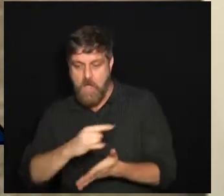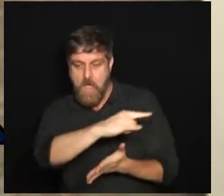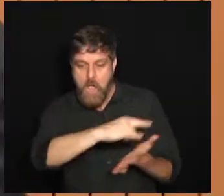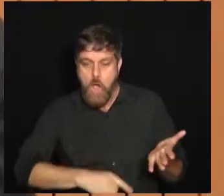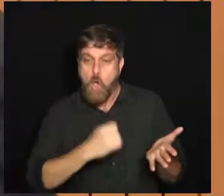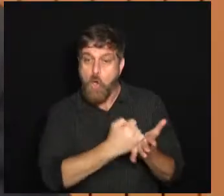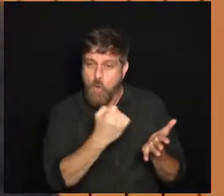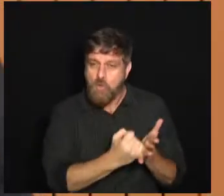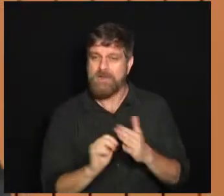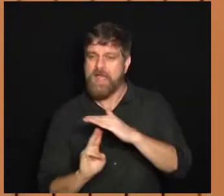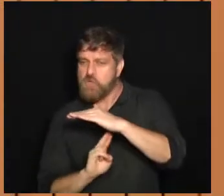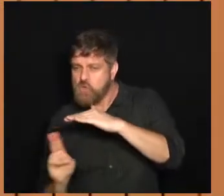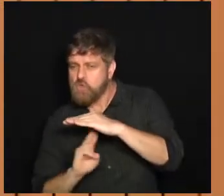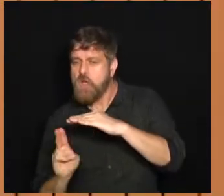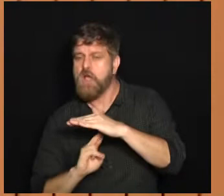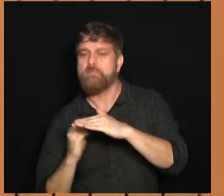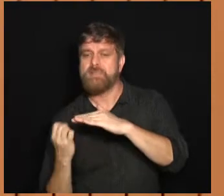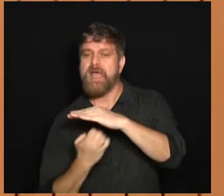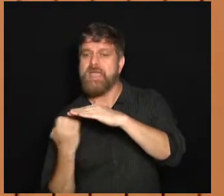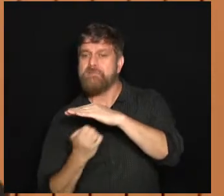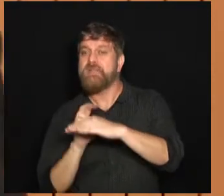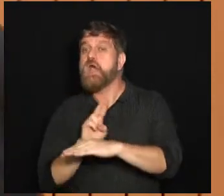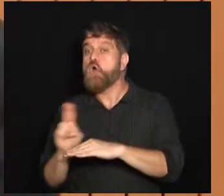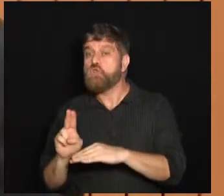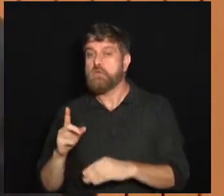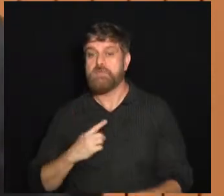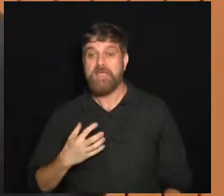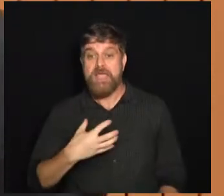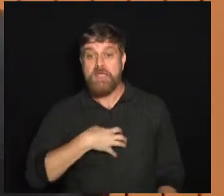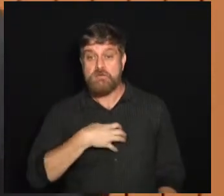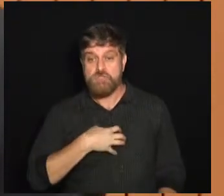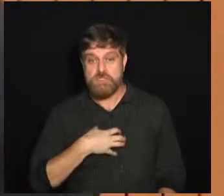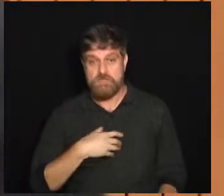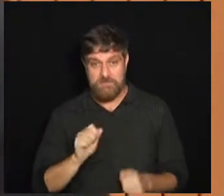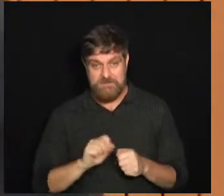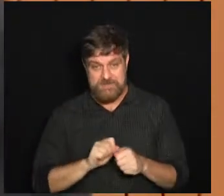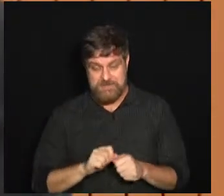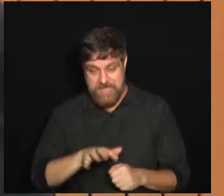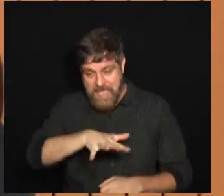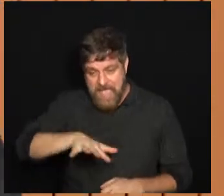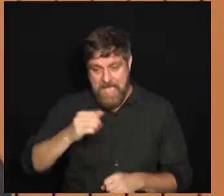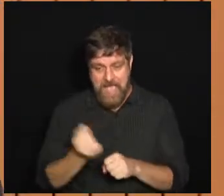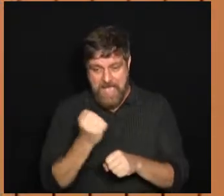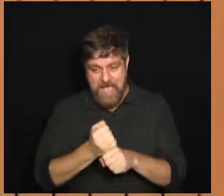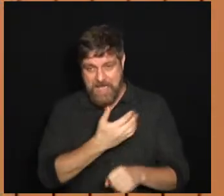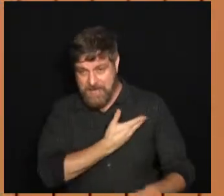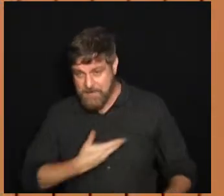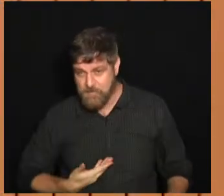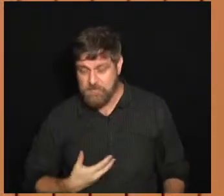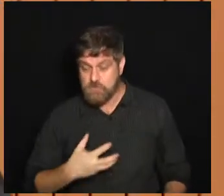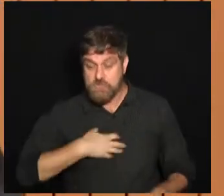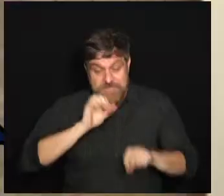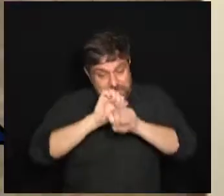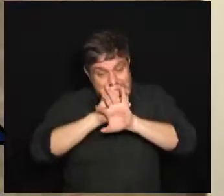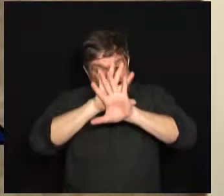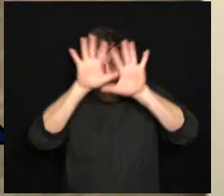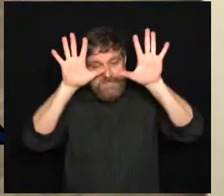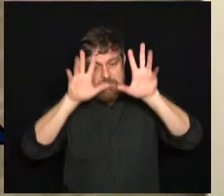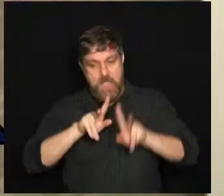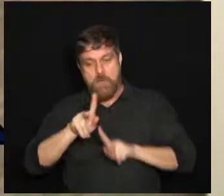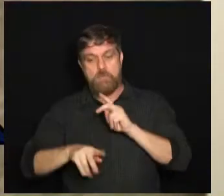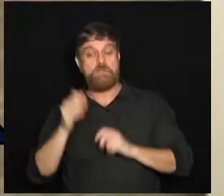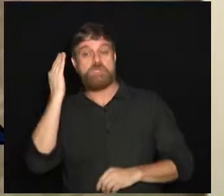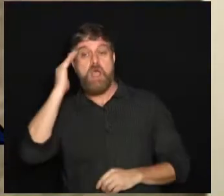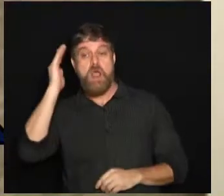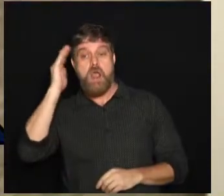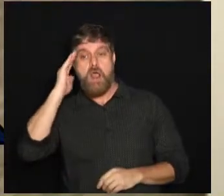da empresa. Segundo o parlamentar, esta é uma forma de garantir que o serviço público seja feito de forma transparente, podendo